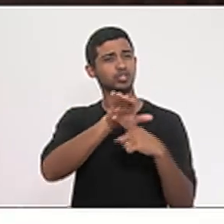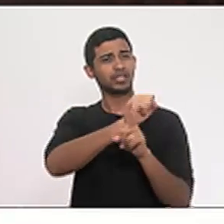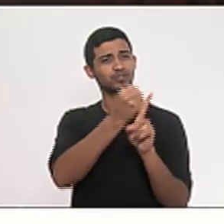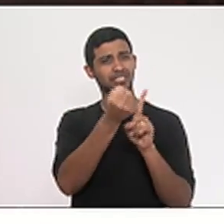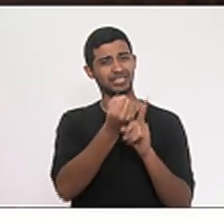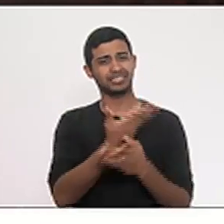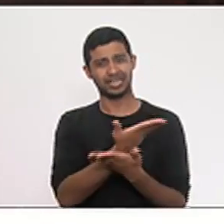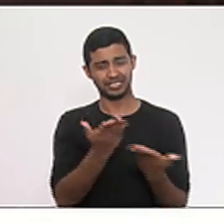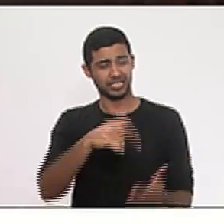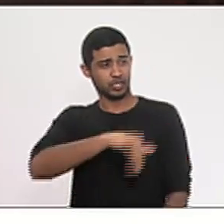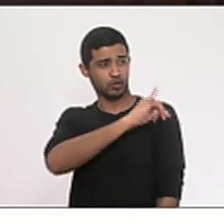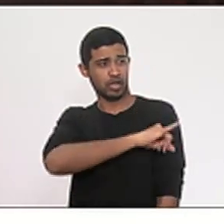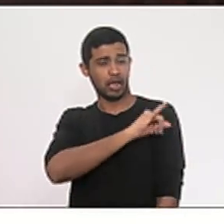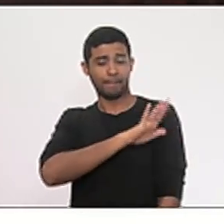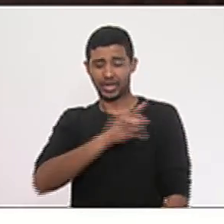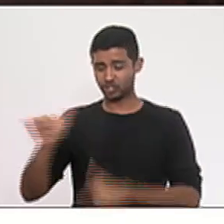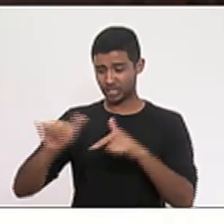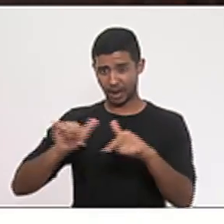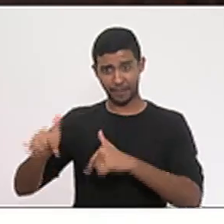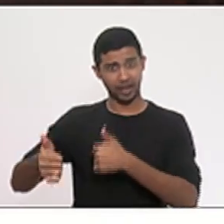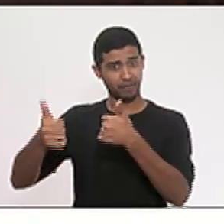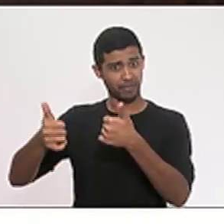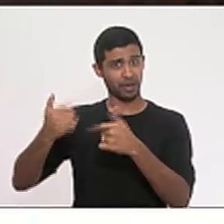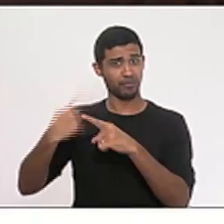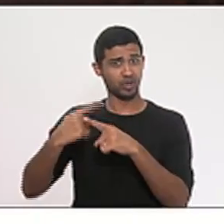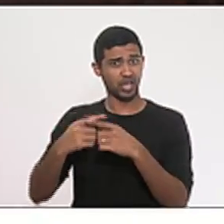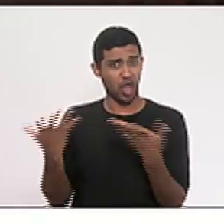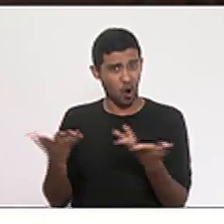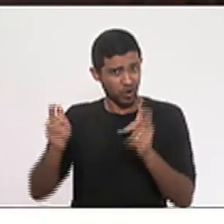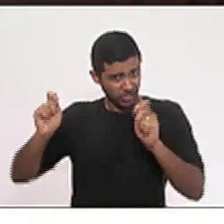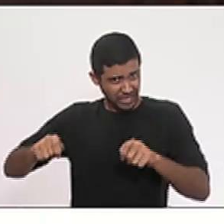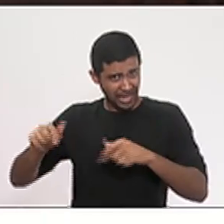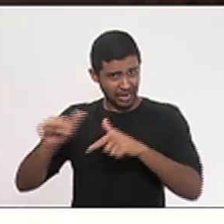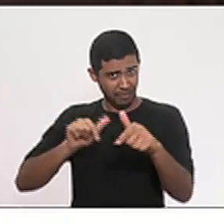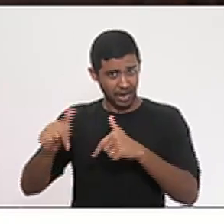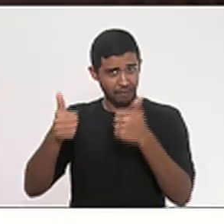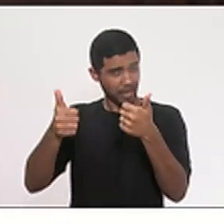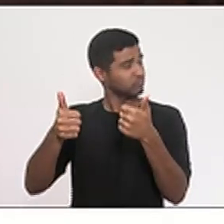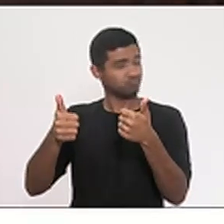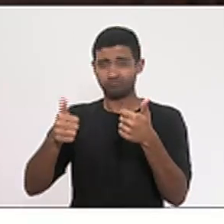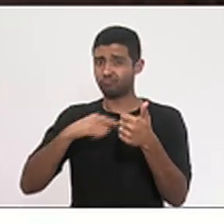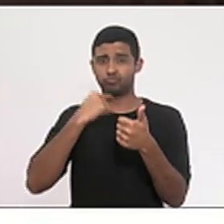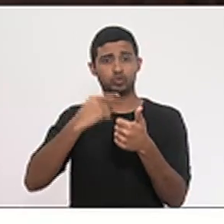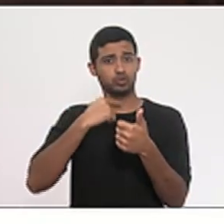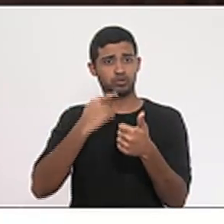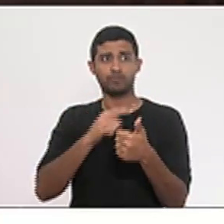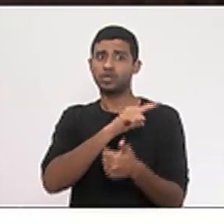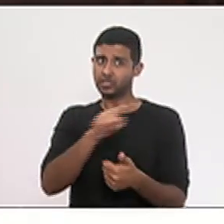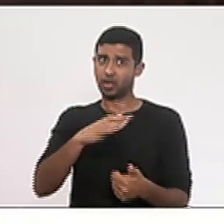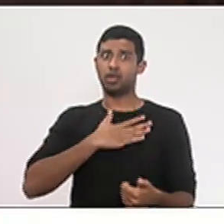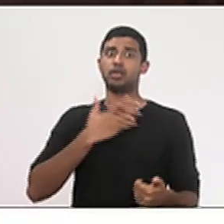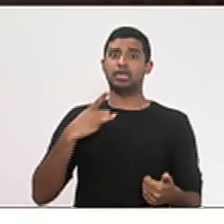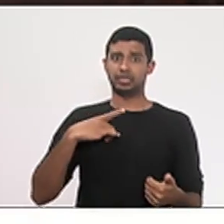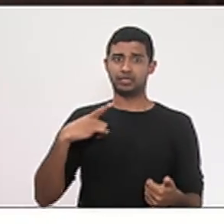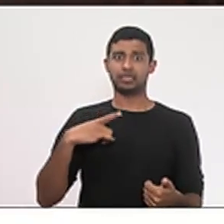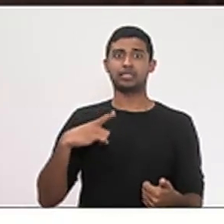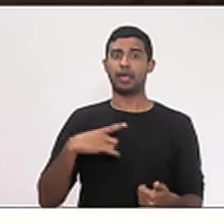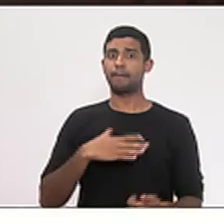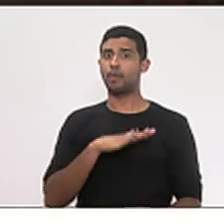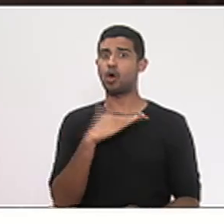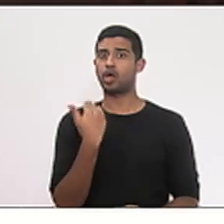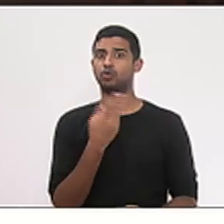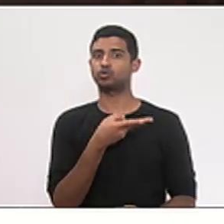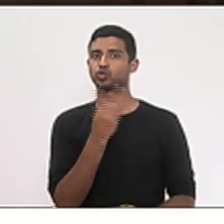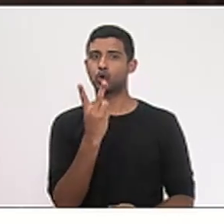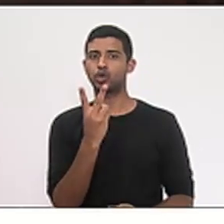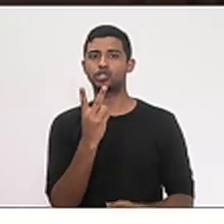Janeiro, mas em condições dignas, porque hoje nós não temos nem condições de trabalho. Pasmem os senhores, nós tivemos 2 óbitos em menos de